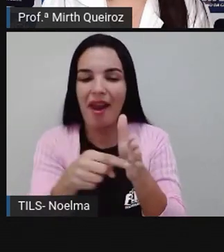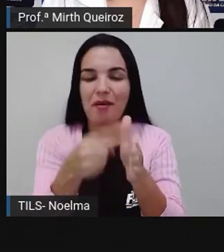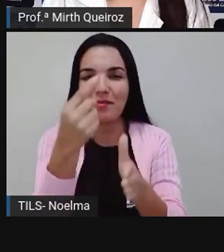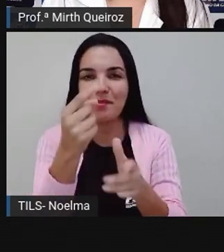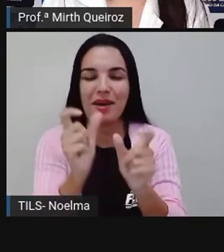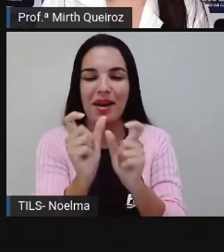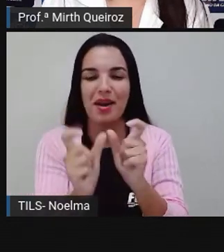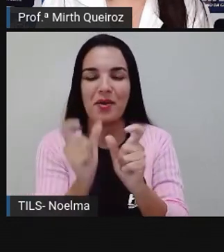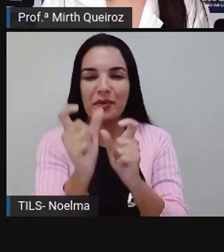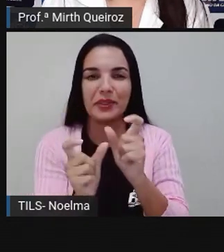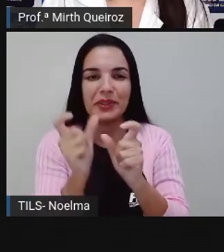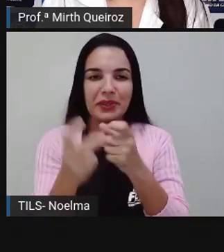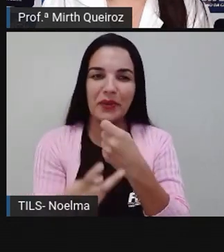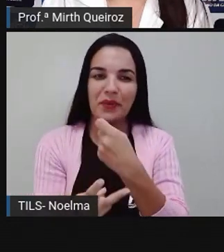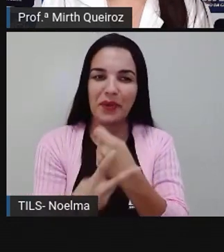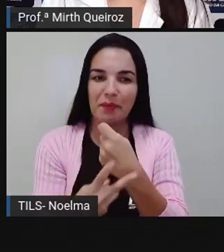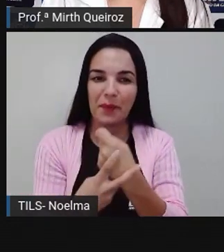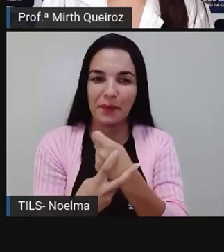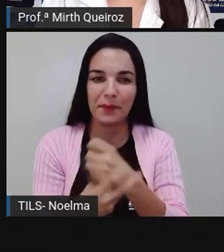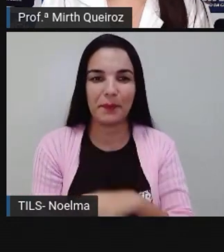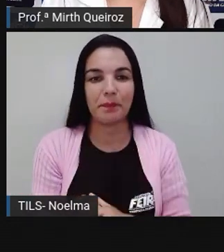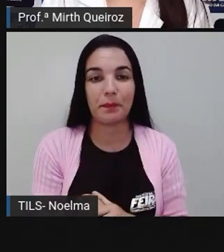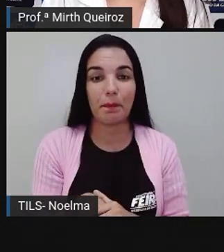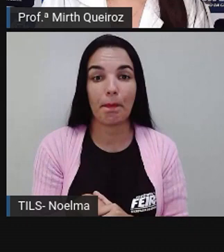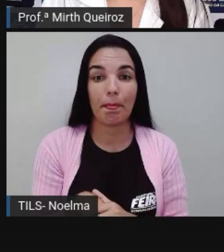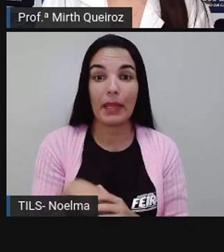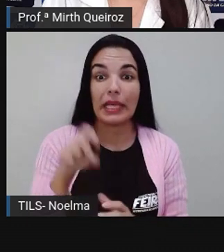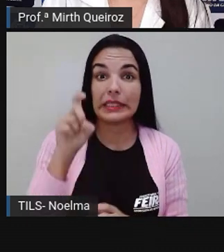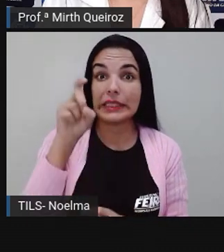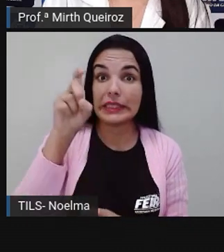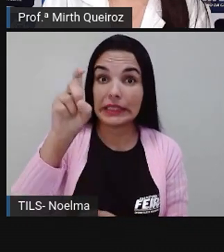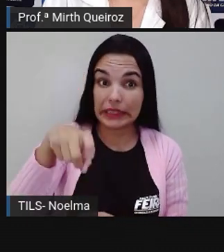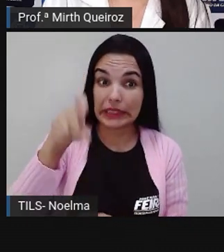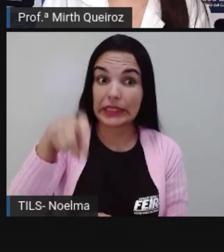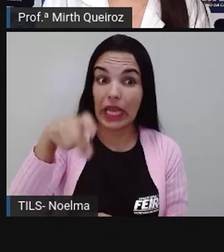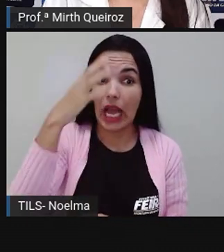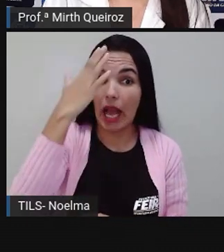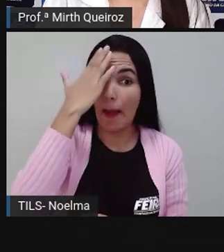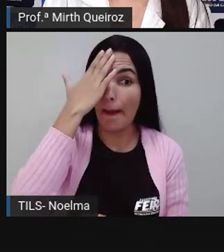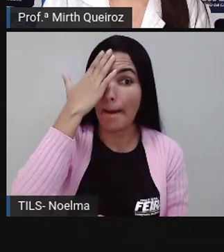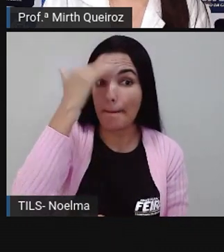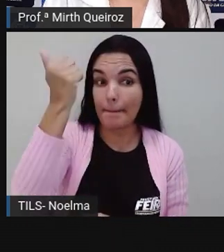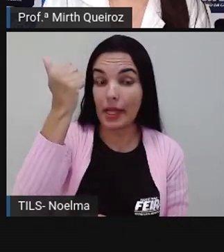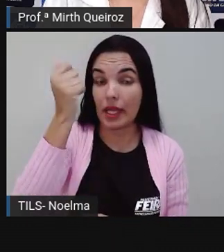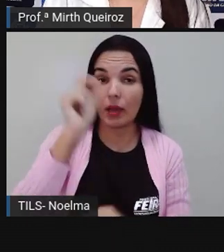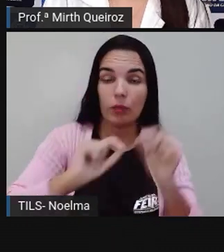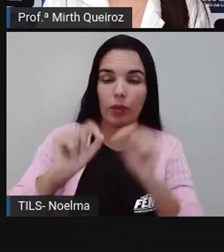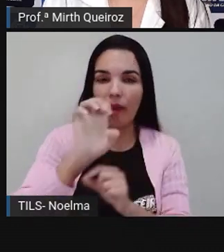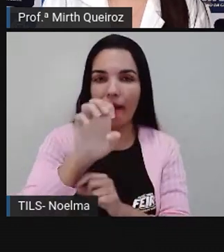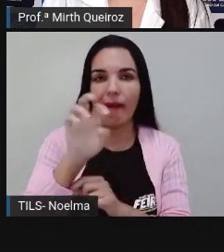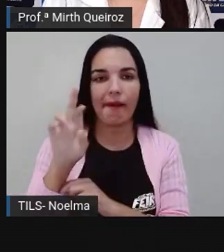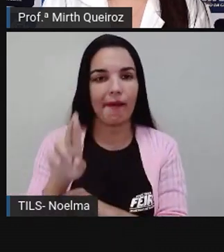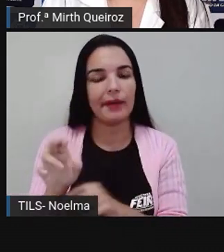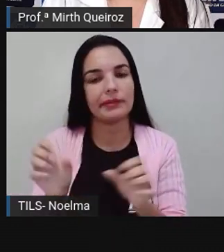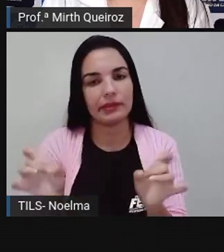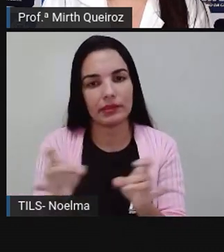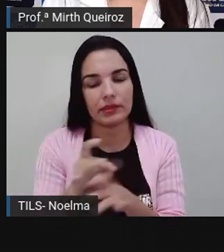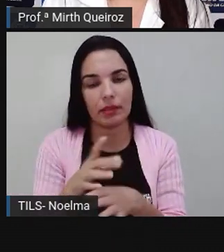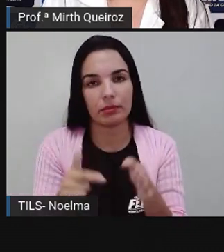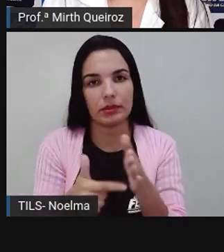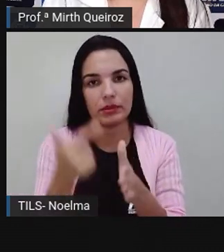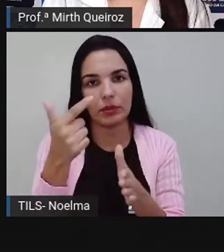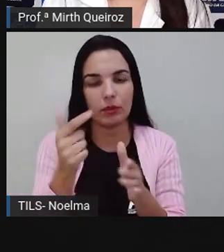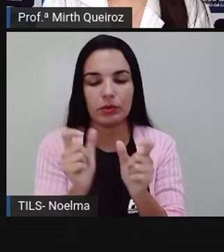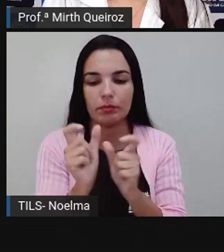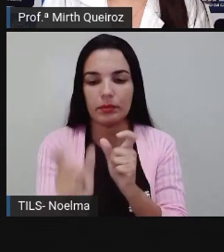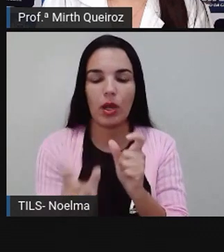primeira conjugação. Sei, que é do verbo saber, ER, segunda